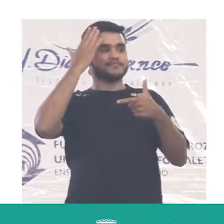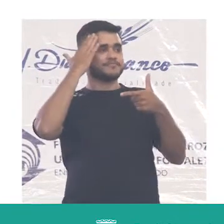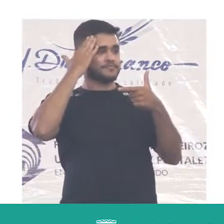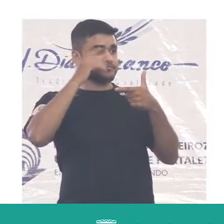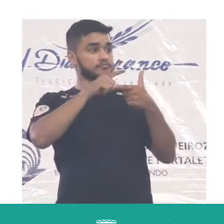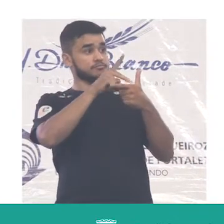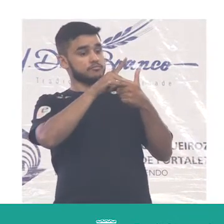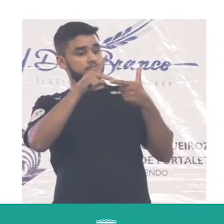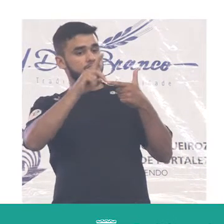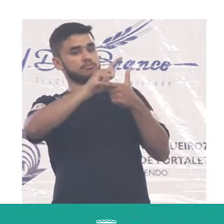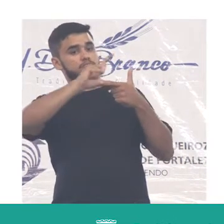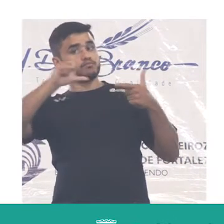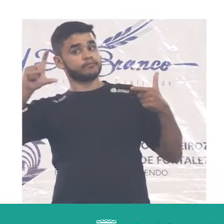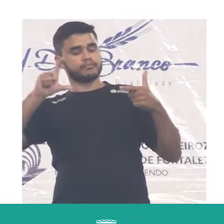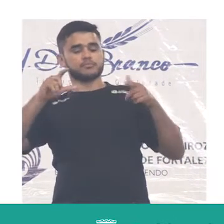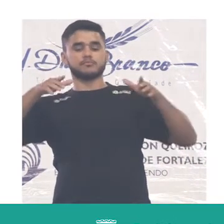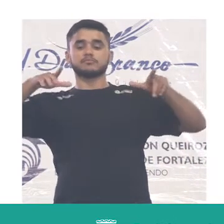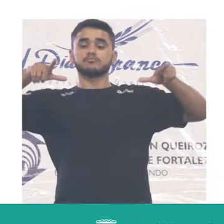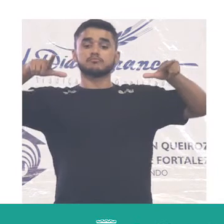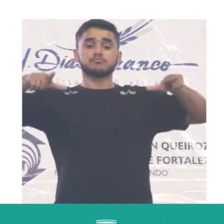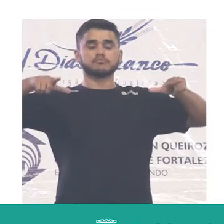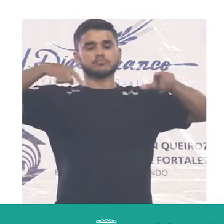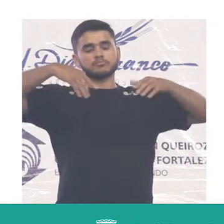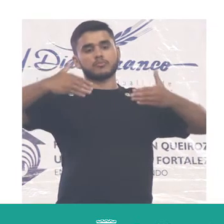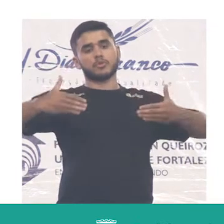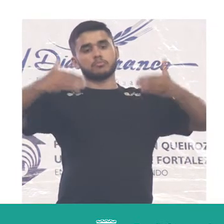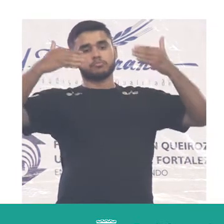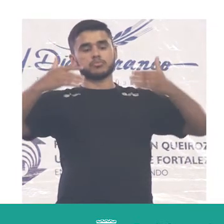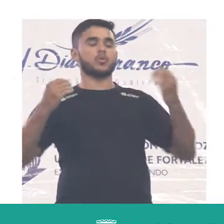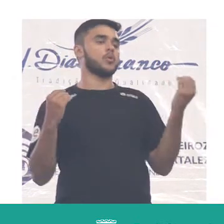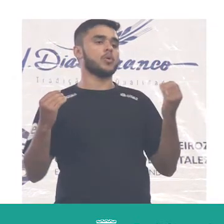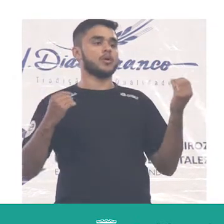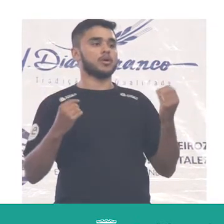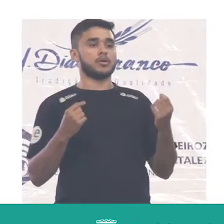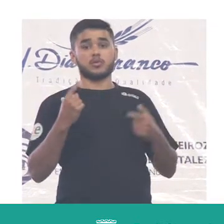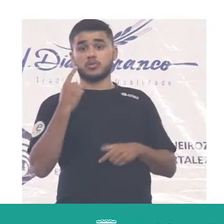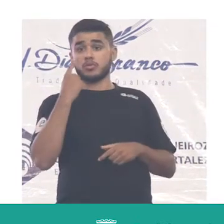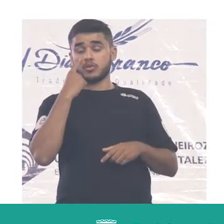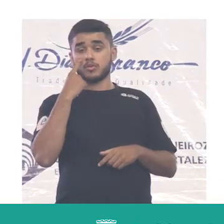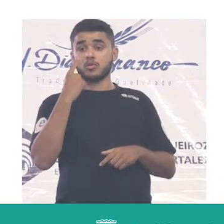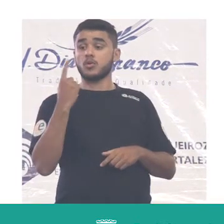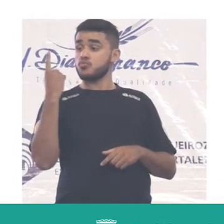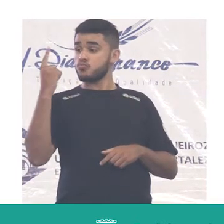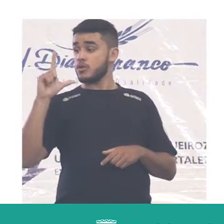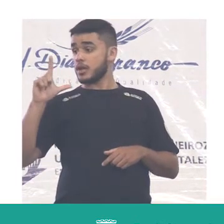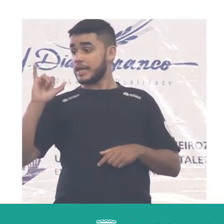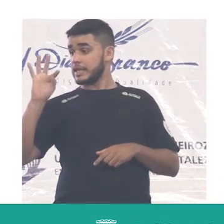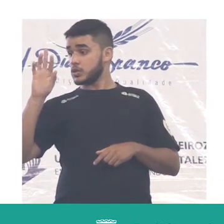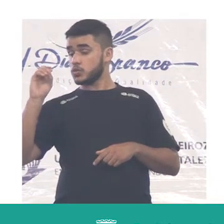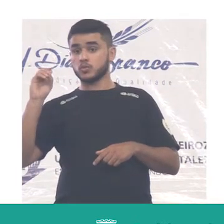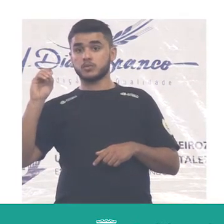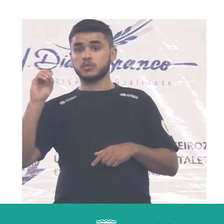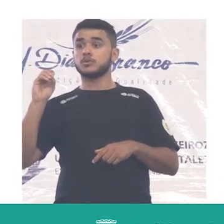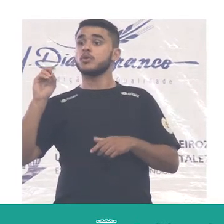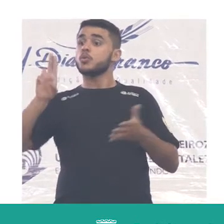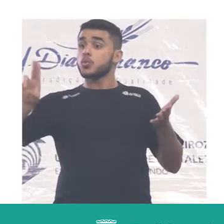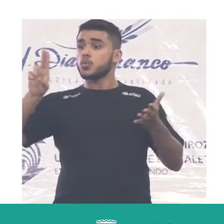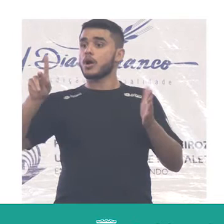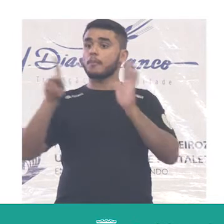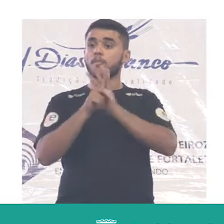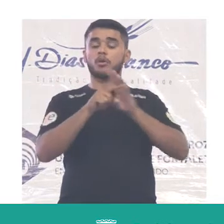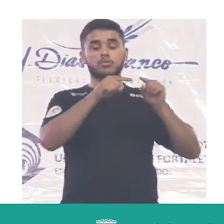Esse líquido deve ser aplicado na razão de 1 litro para cada metro quadrado de área. 1 litro para cada metro